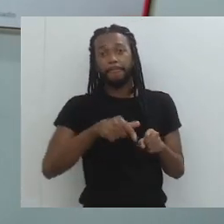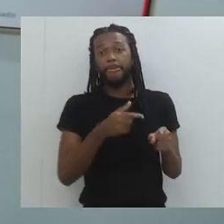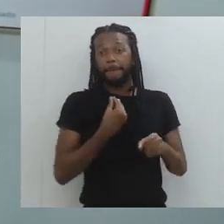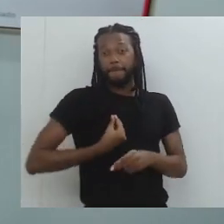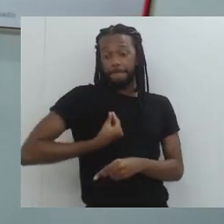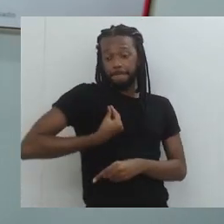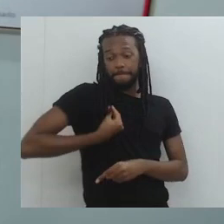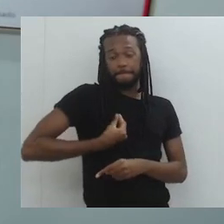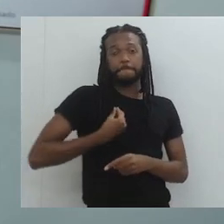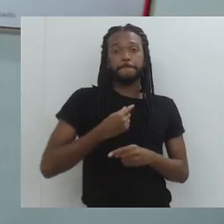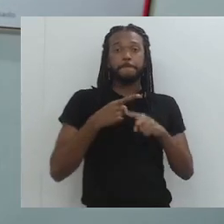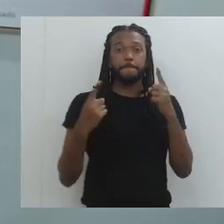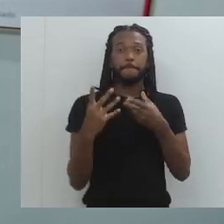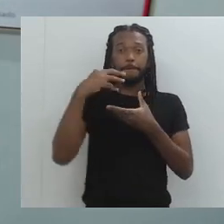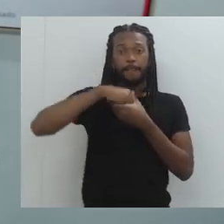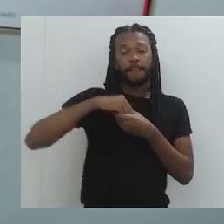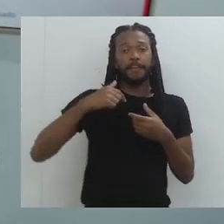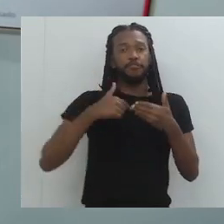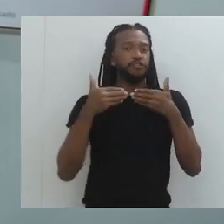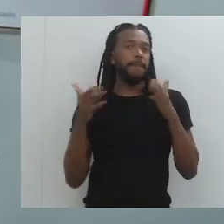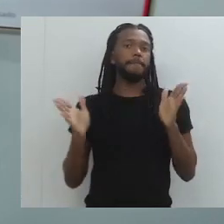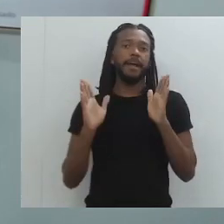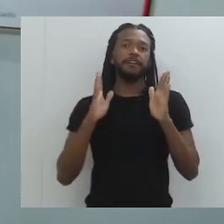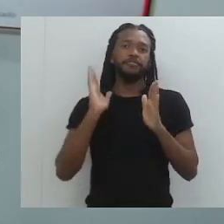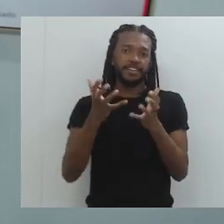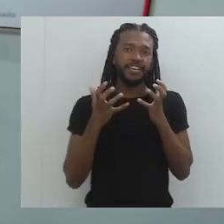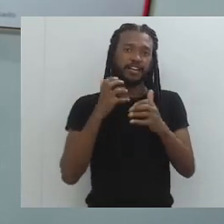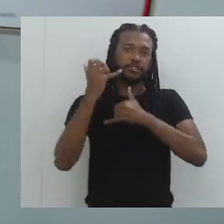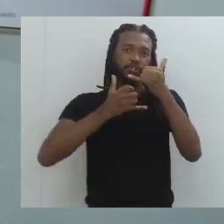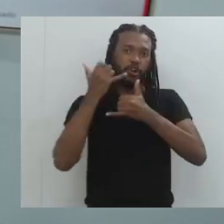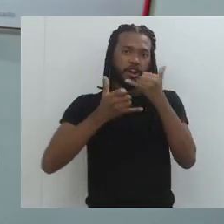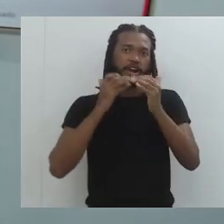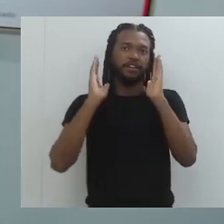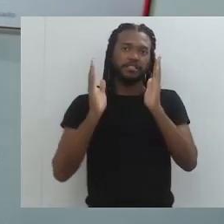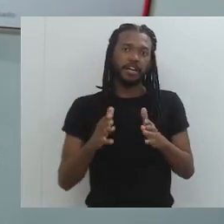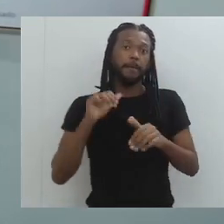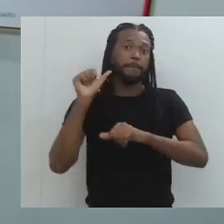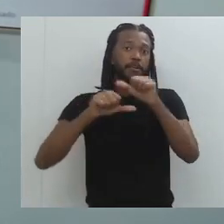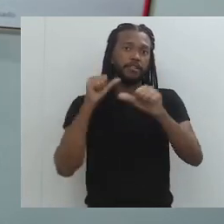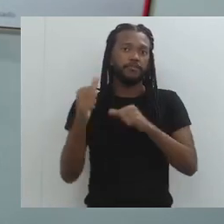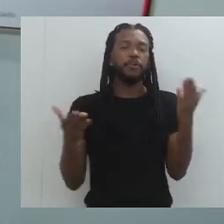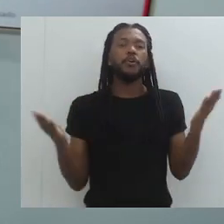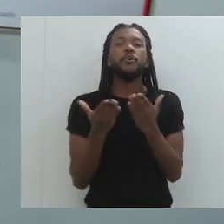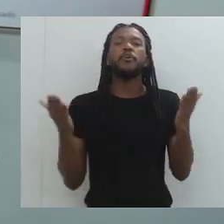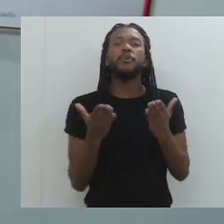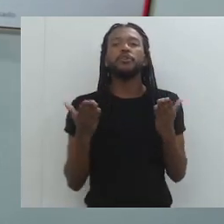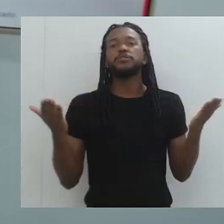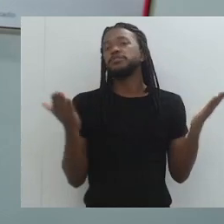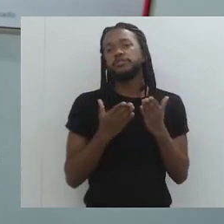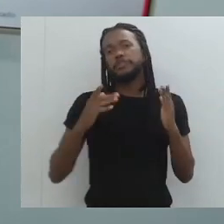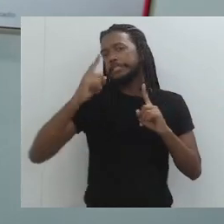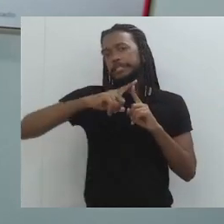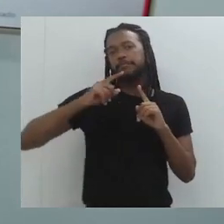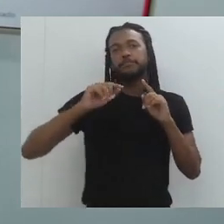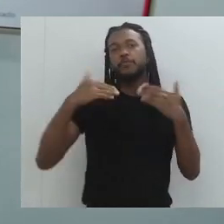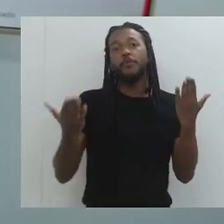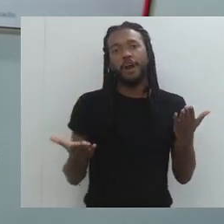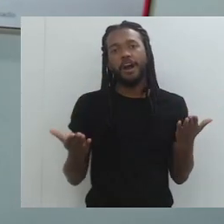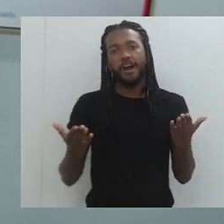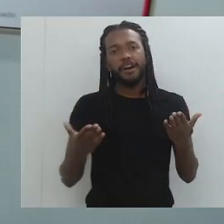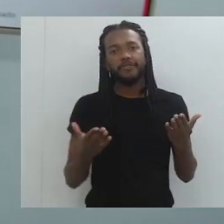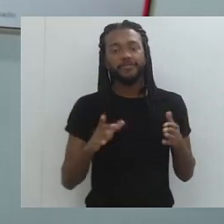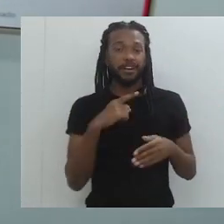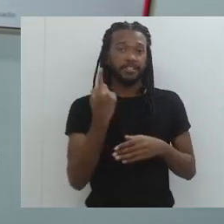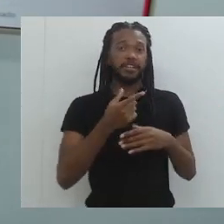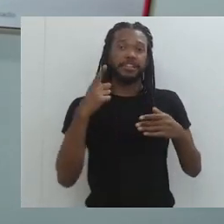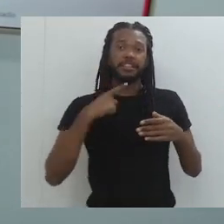ao mesmo tempo eu estou aberto a jogar, então, e a modificar hoje. Qual seria o jogo de hoje? Então, vamos fazer